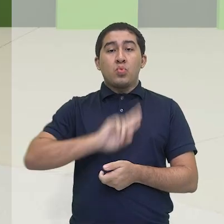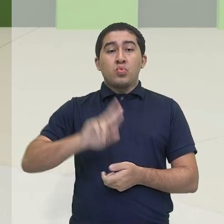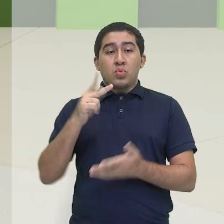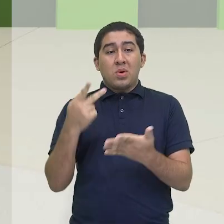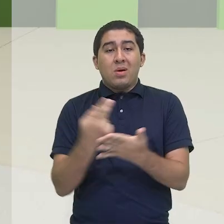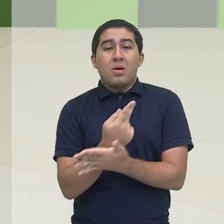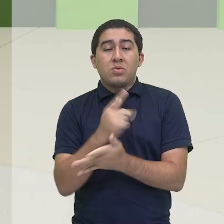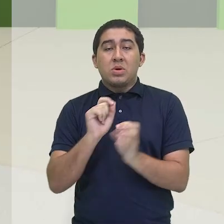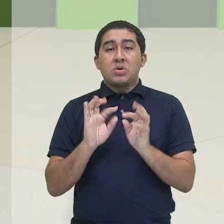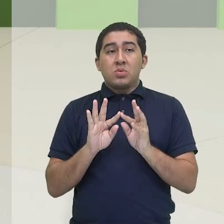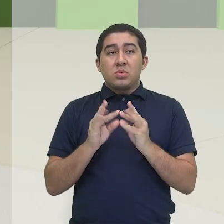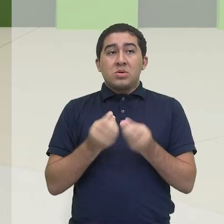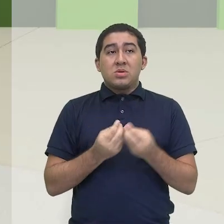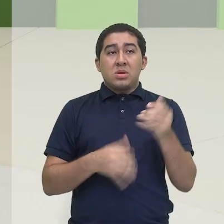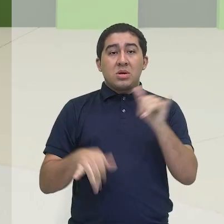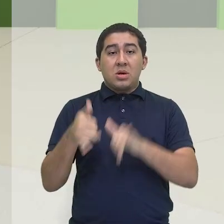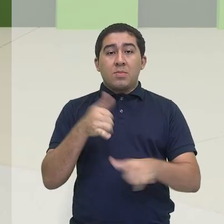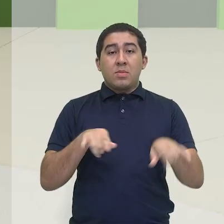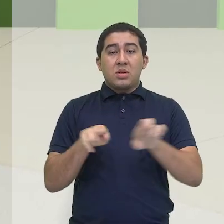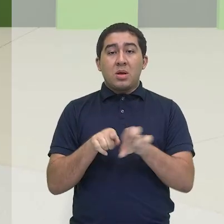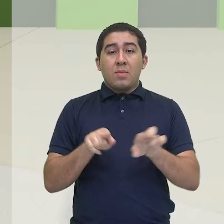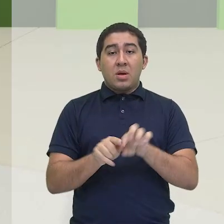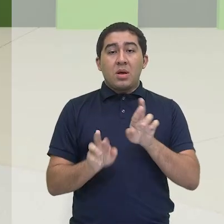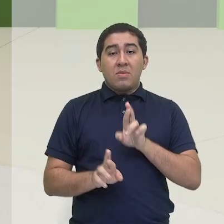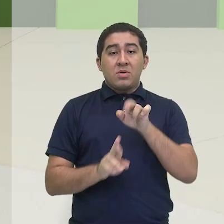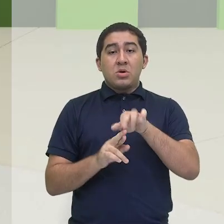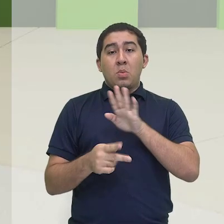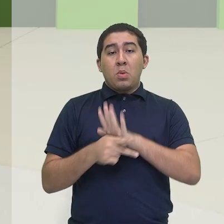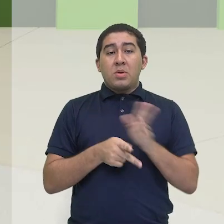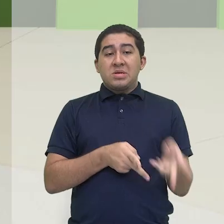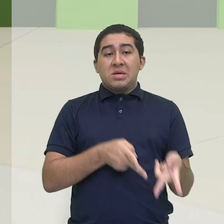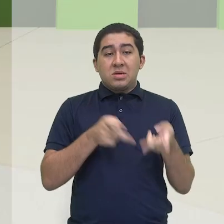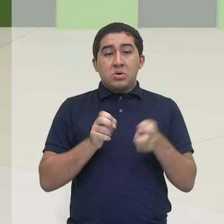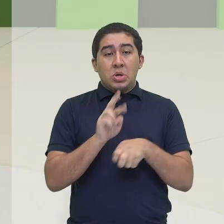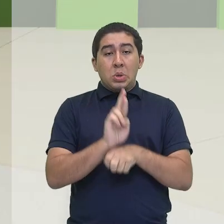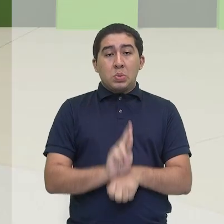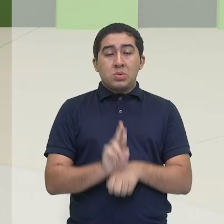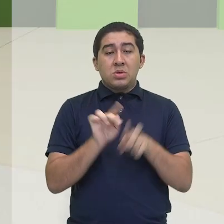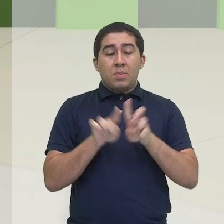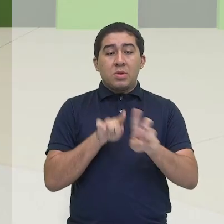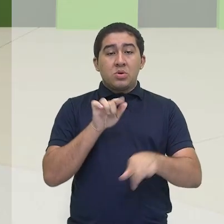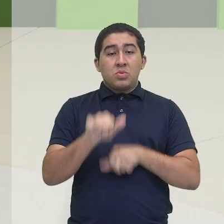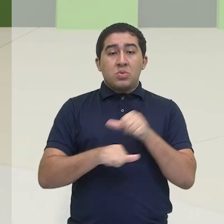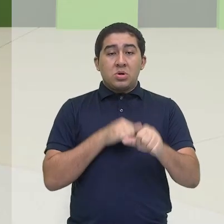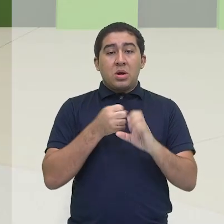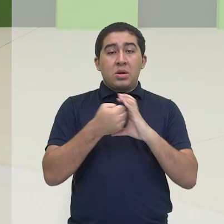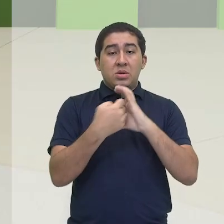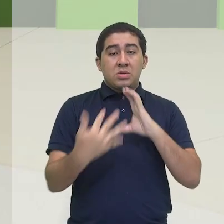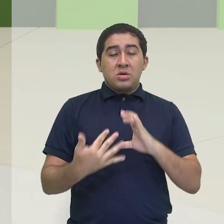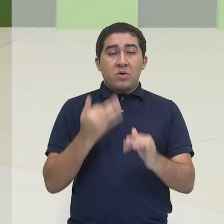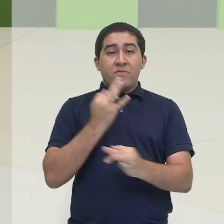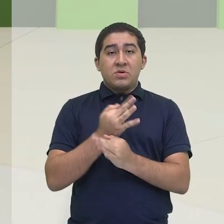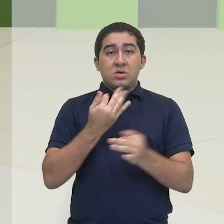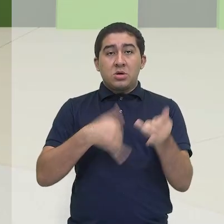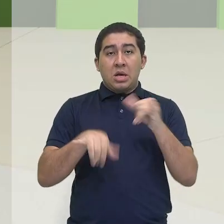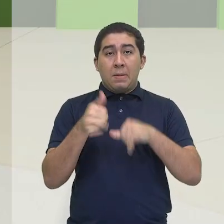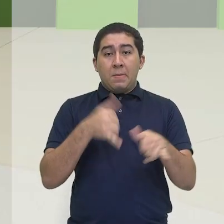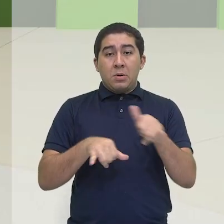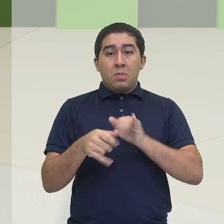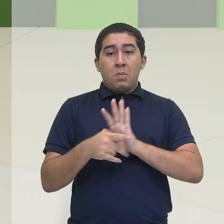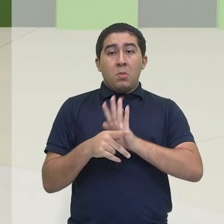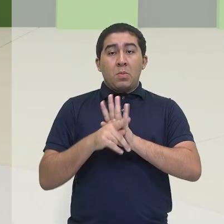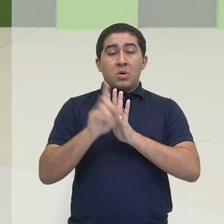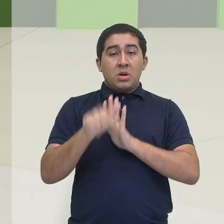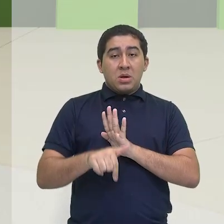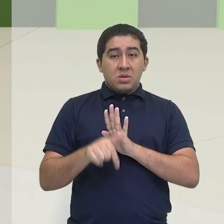inadequadamente substâncias químicas e também com relação à extração de recursos e à modificação das condições